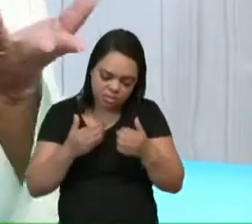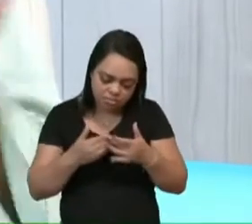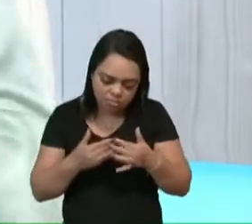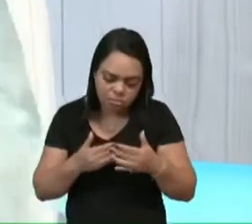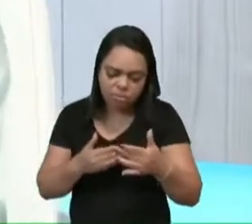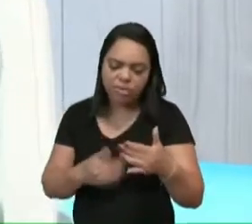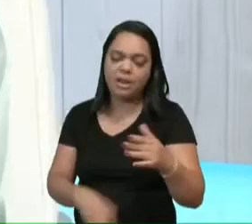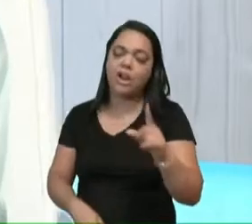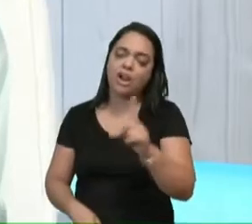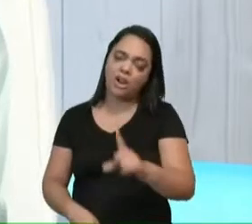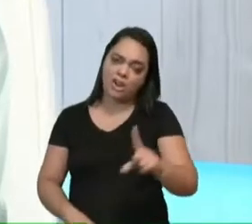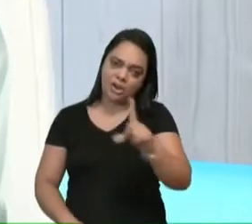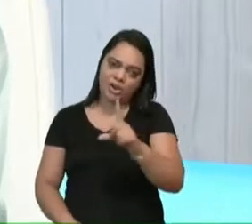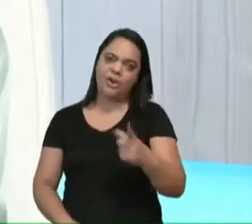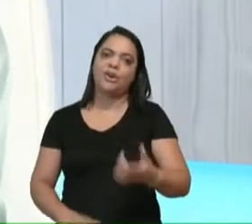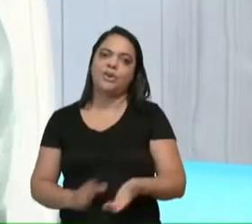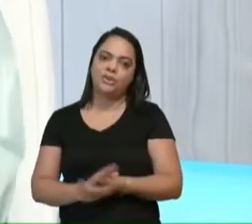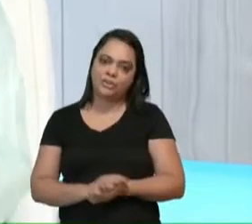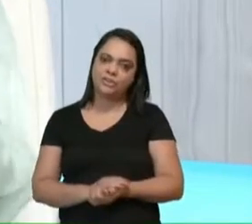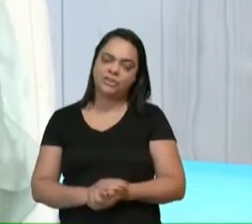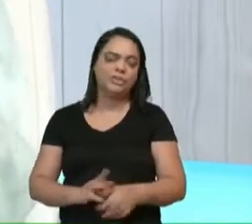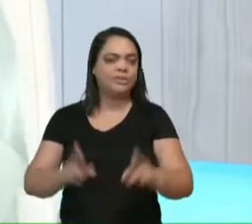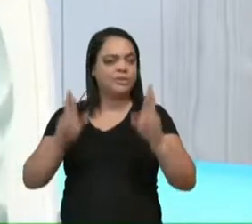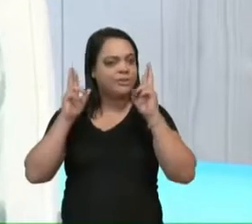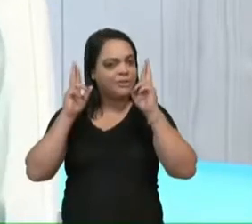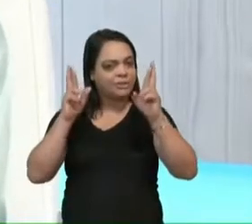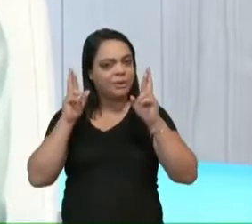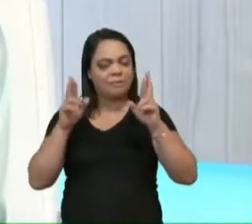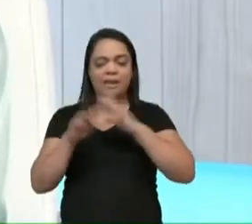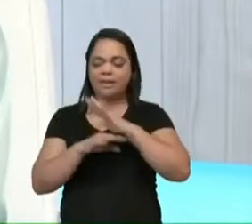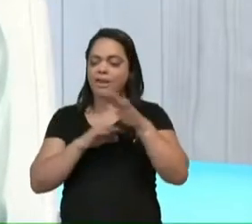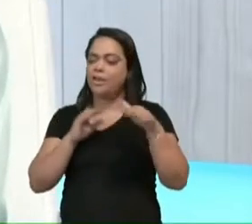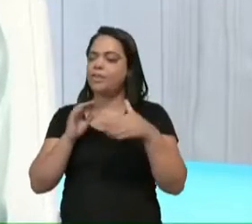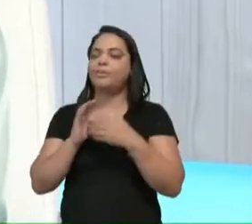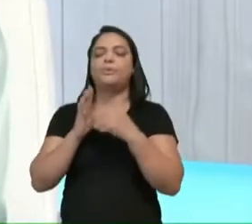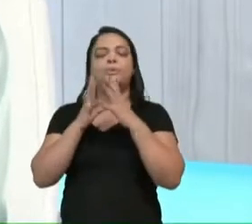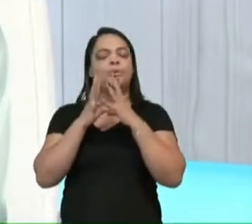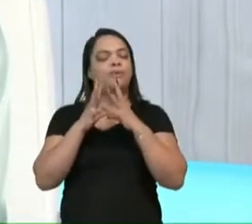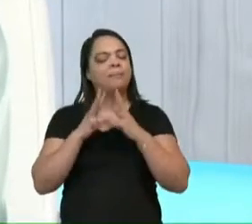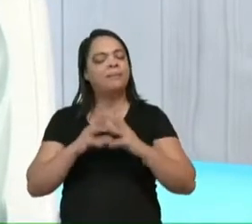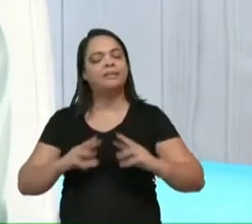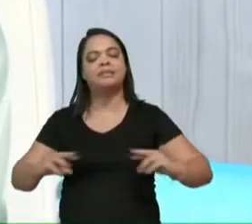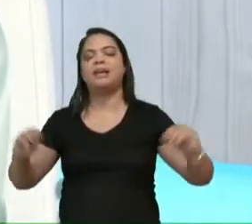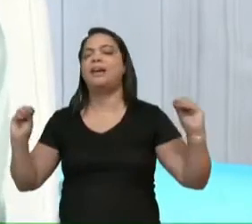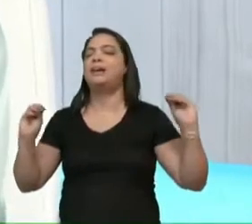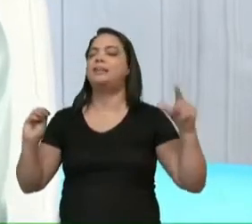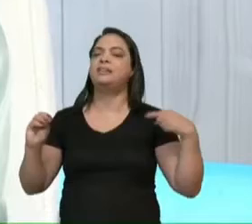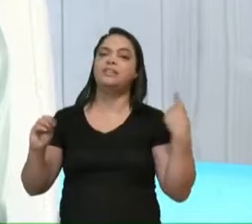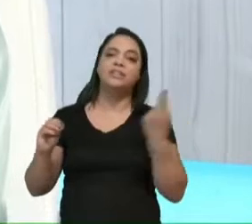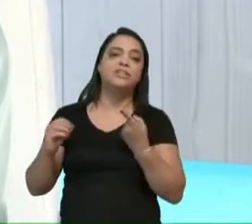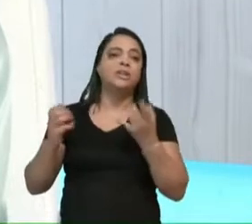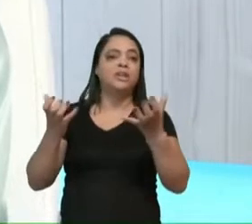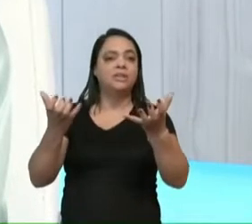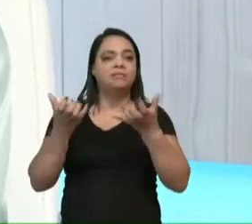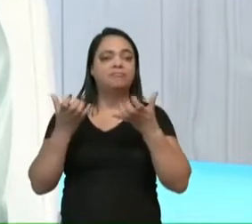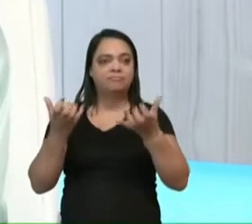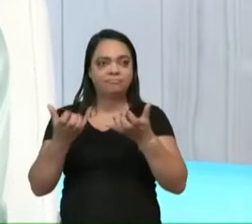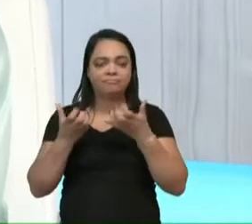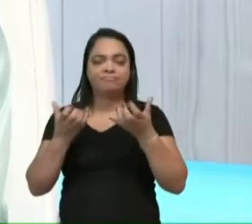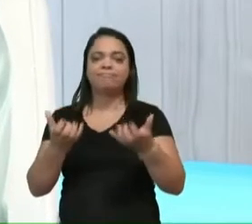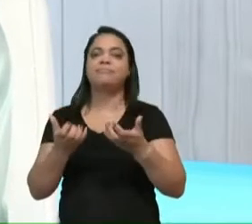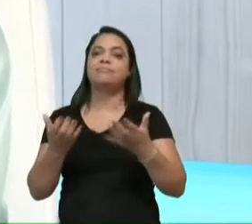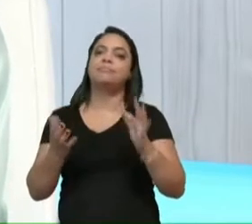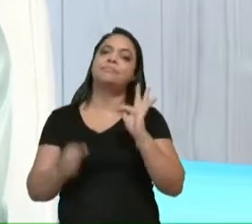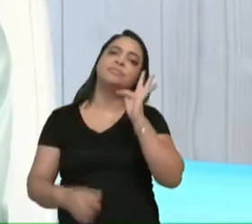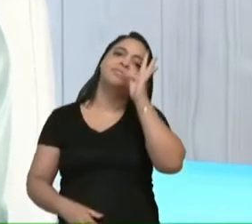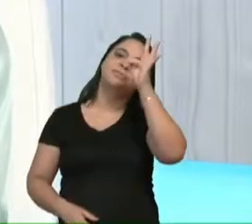e logicamente Tomara que tudo passe e que a gente venha almejar rumos e Rumos muito